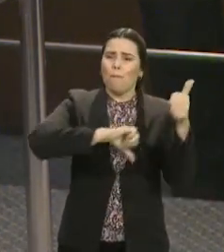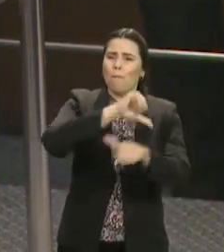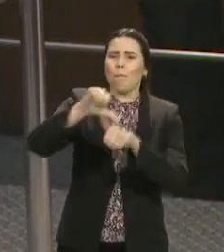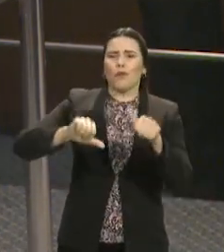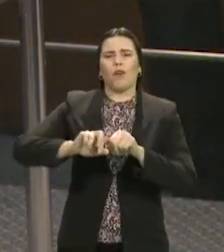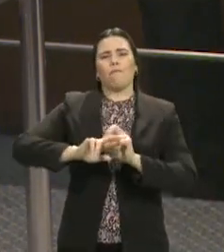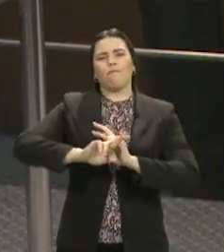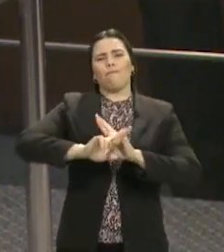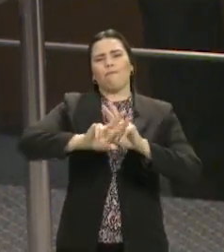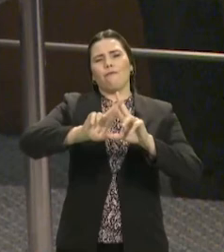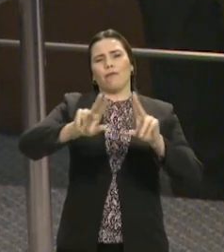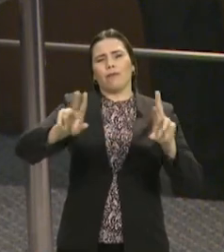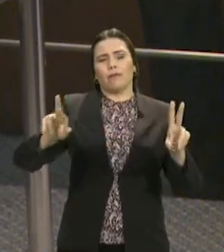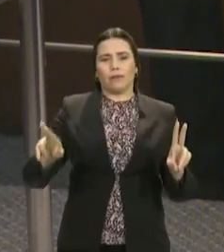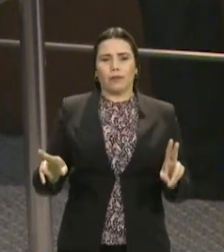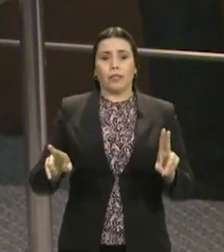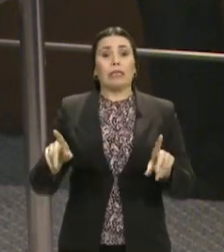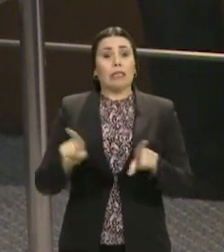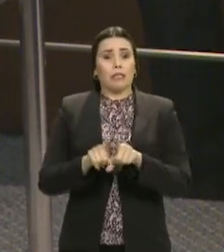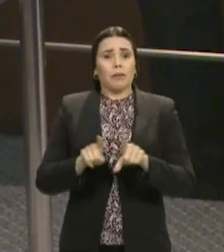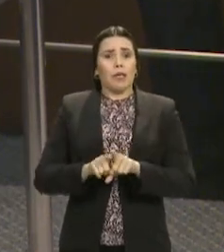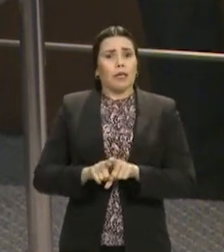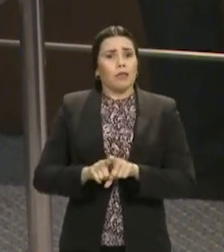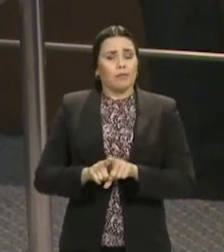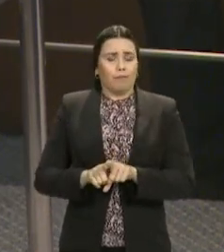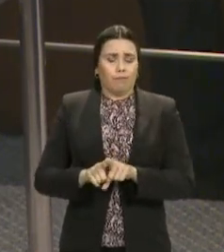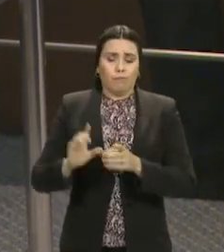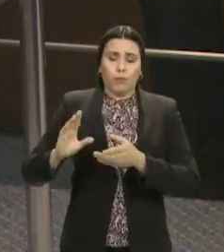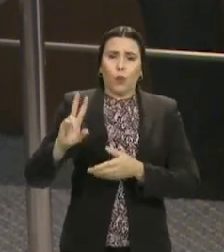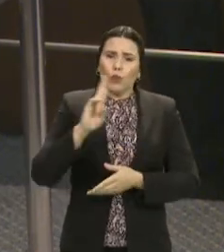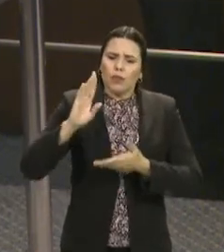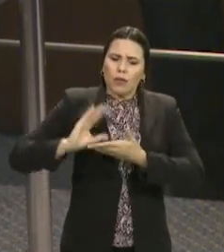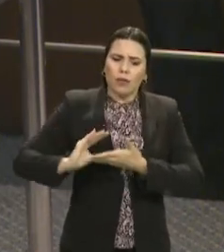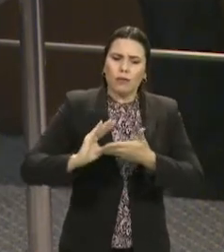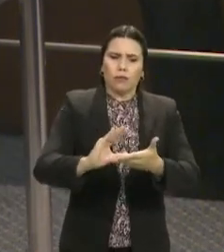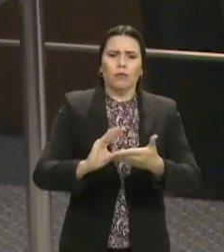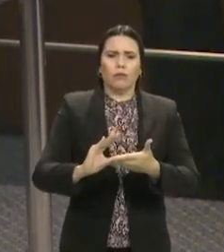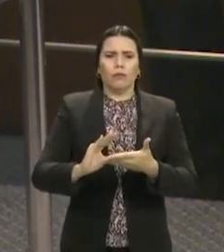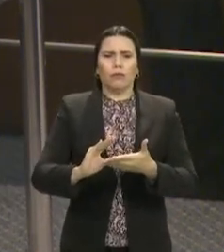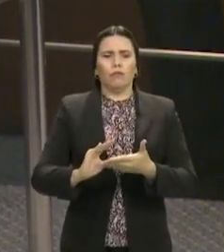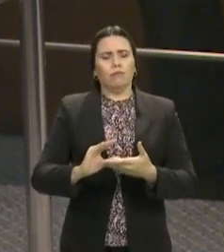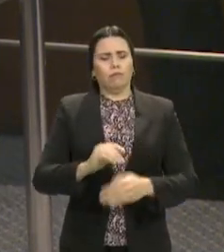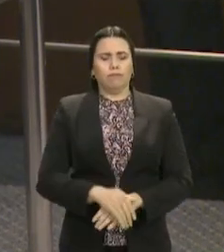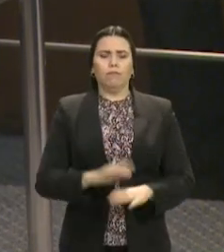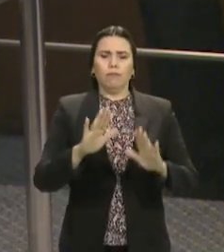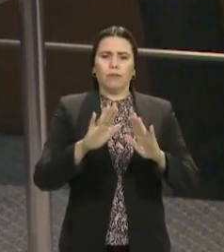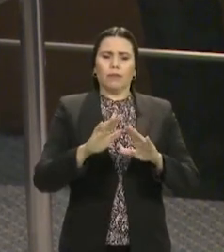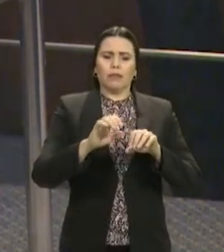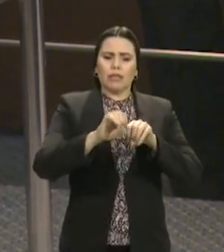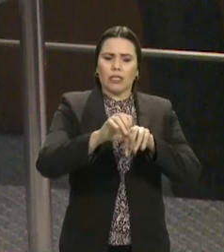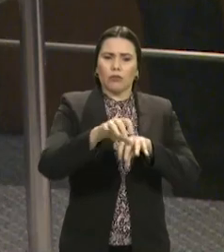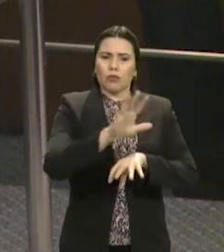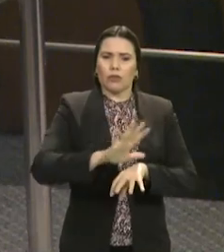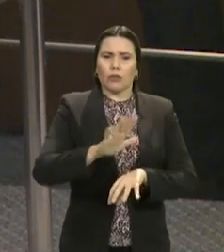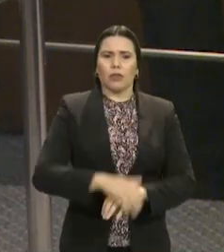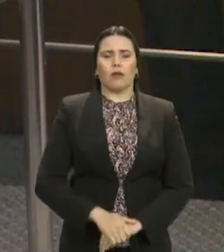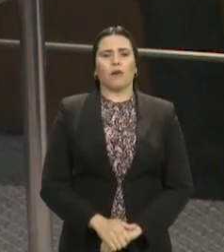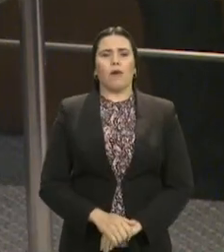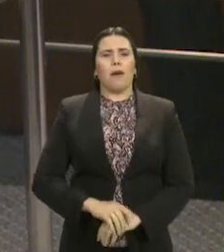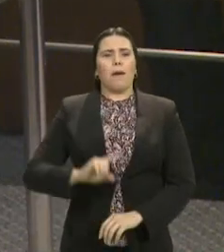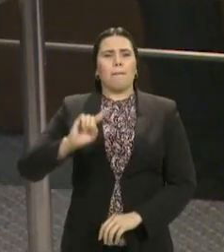transformações, investimentos na área de educação, mais de 1.400 escolas entre reforma, construção e